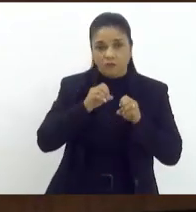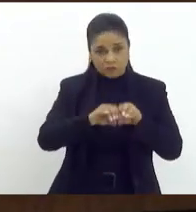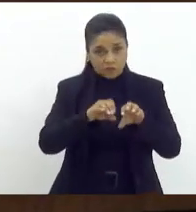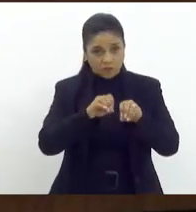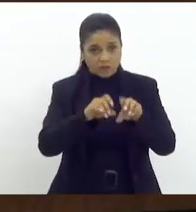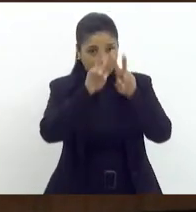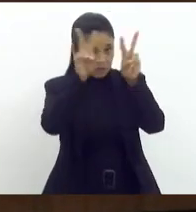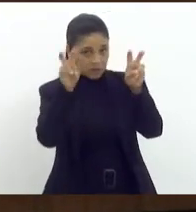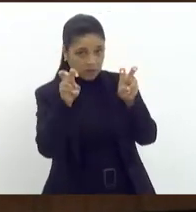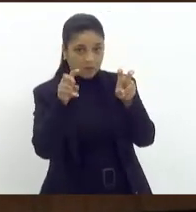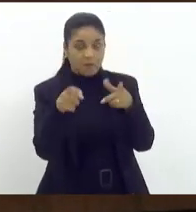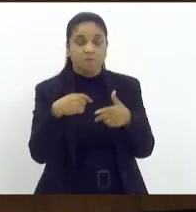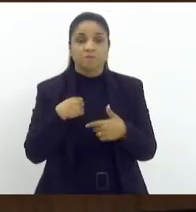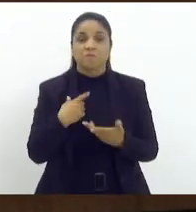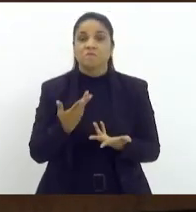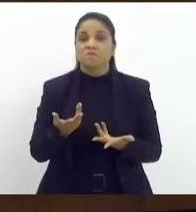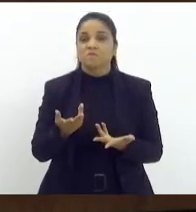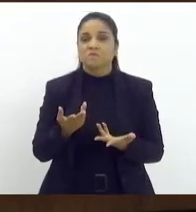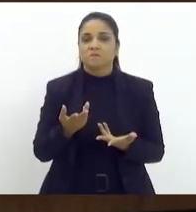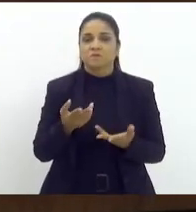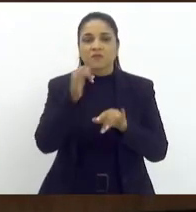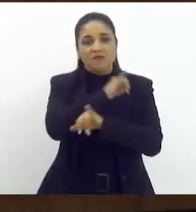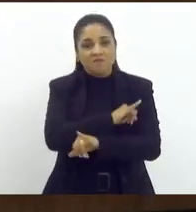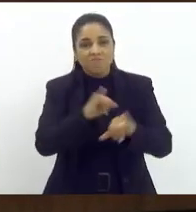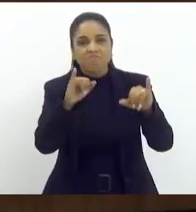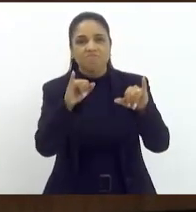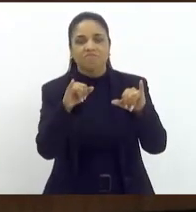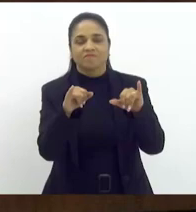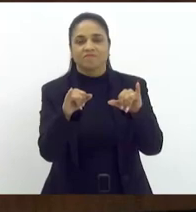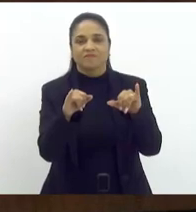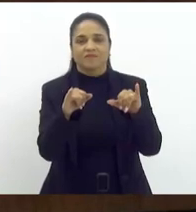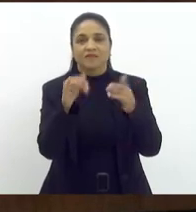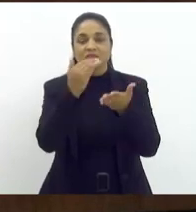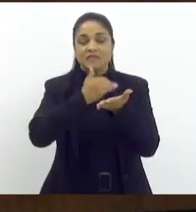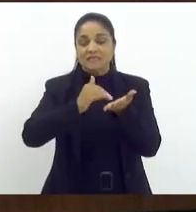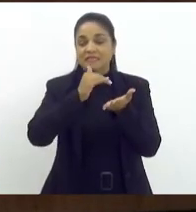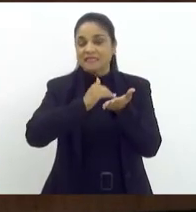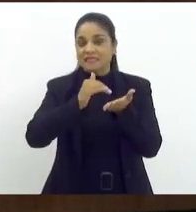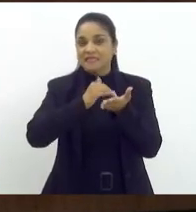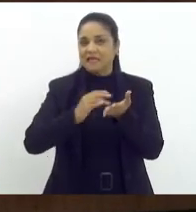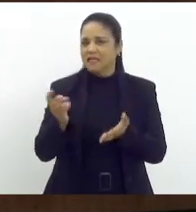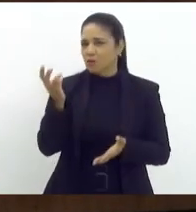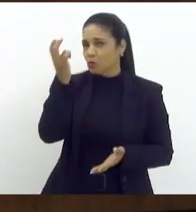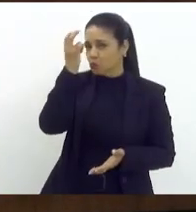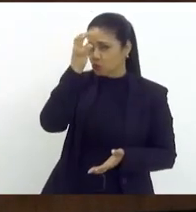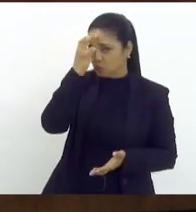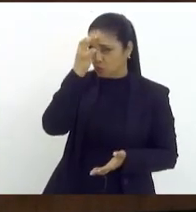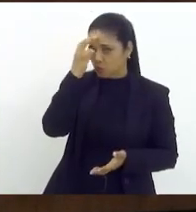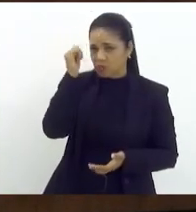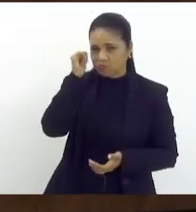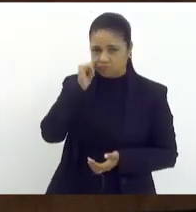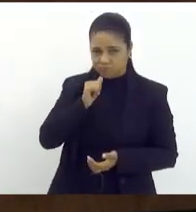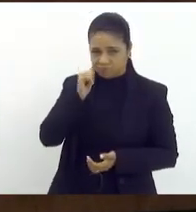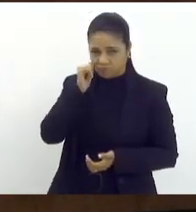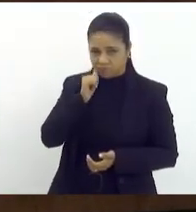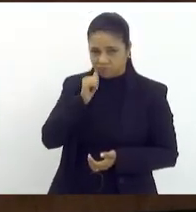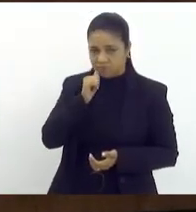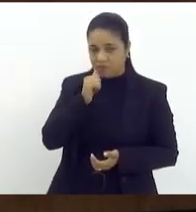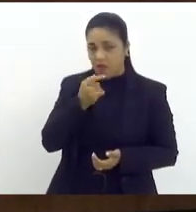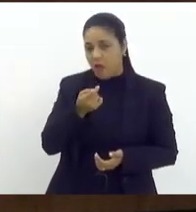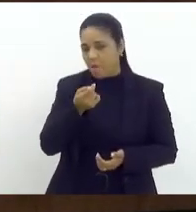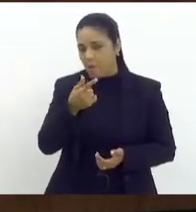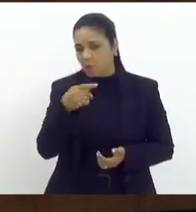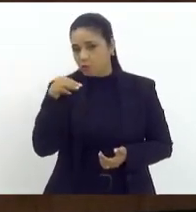pelo menos uma um recado para nossa secretária de cultura que é poucos minutos atrás